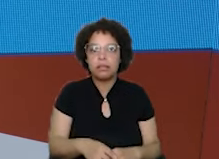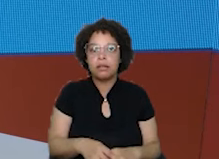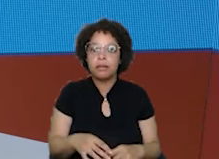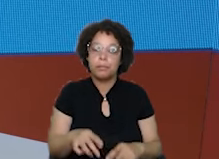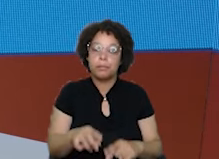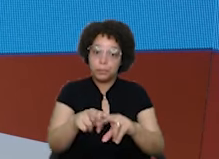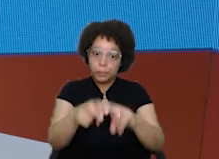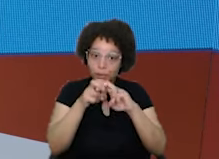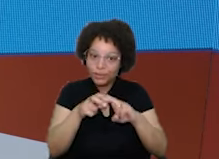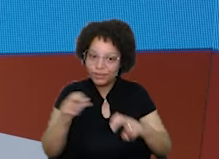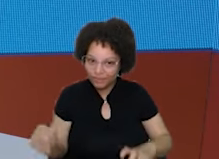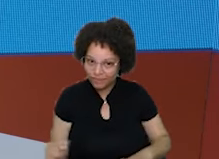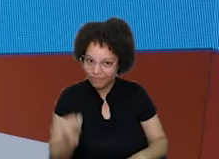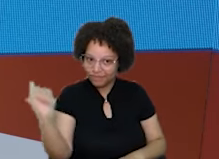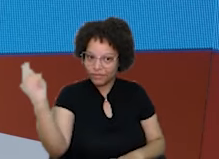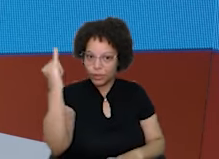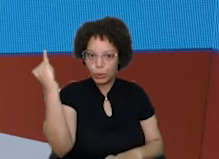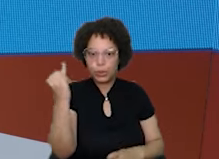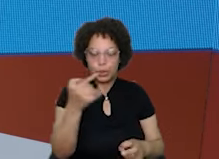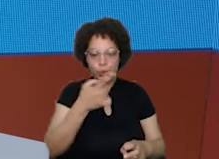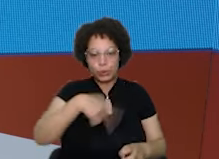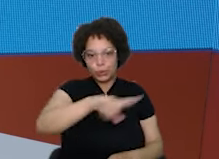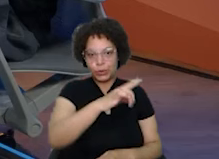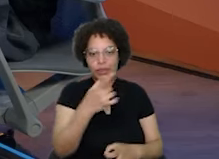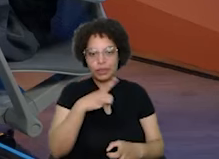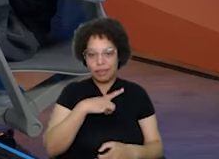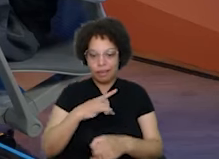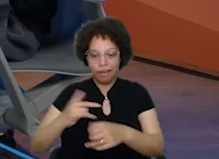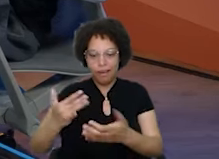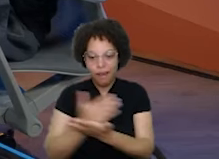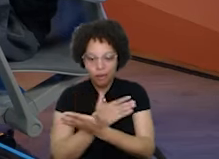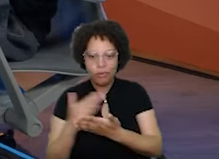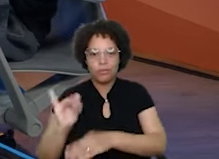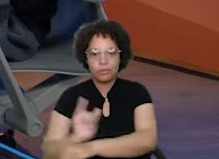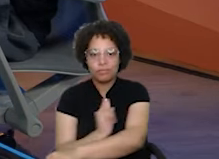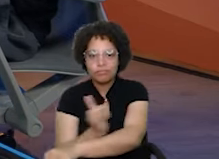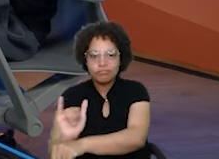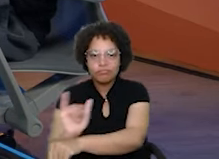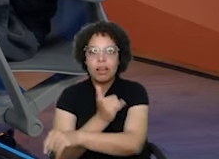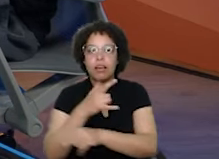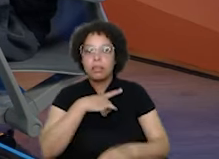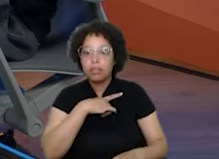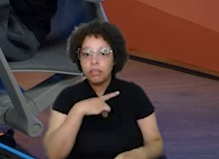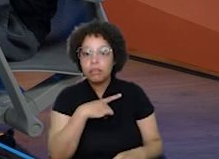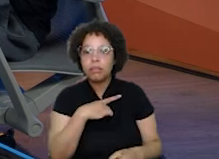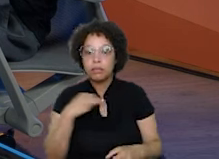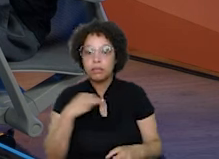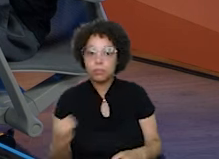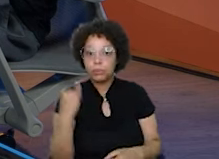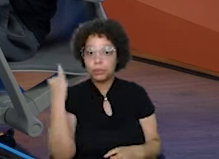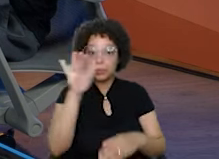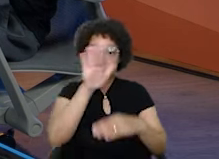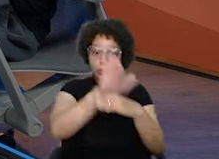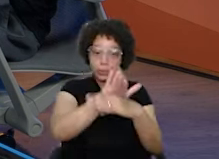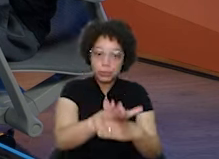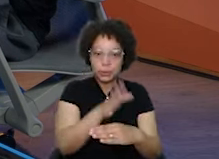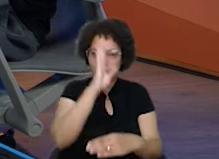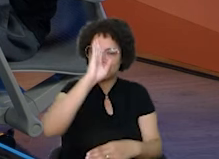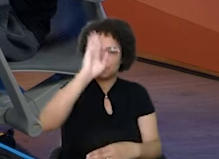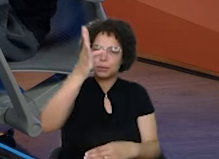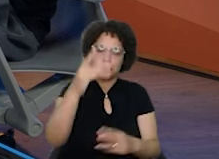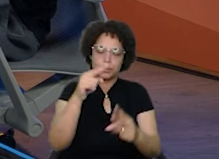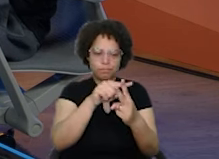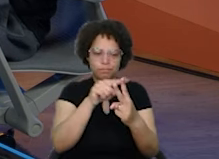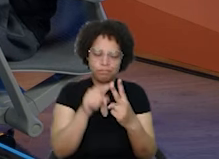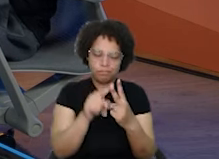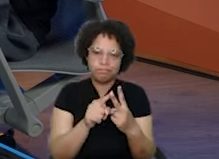importante de alguma maneira ter alguma estratégia alguma atuação que é para ajudar e ter